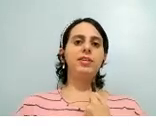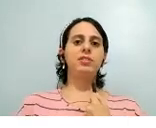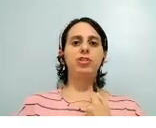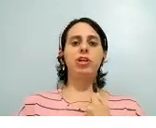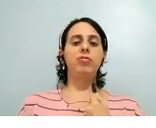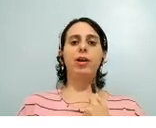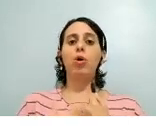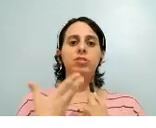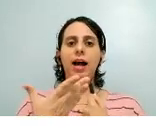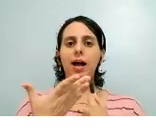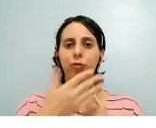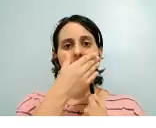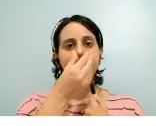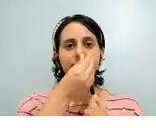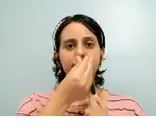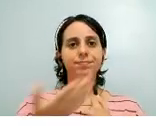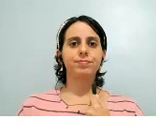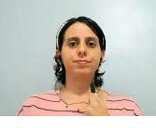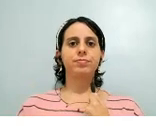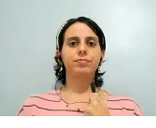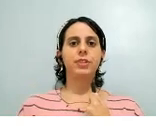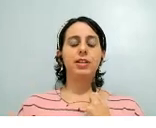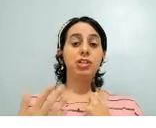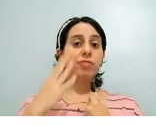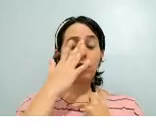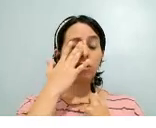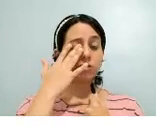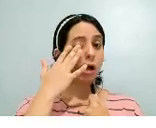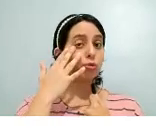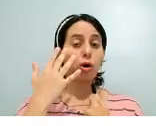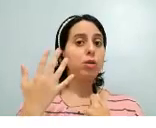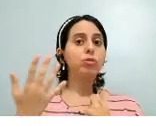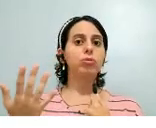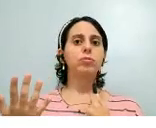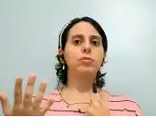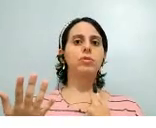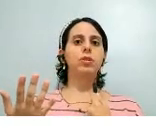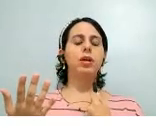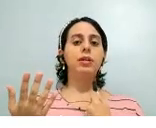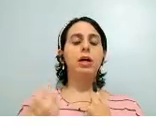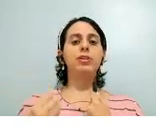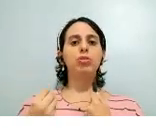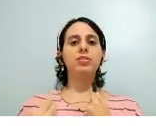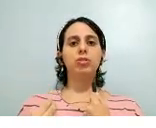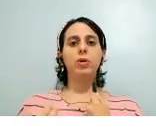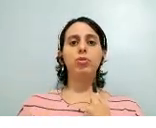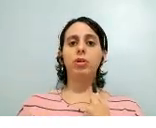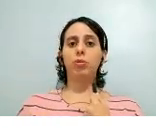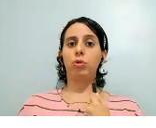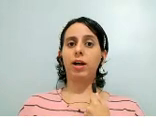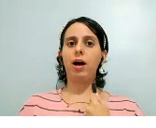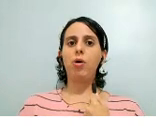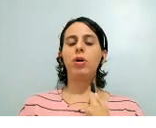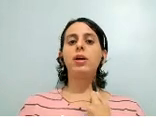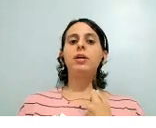Às vezes a gente vai coçar o nariz, a gente vai coçar os olhos. Então, as nossas mãos é